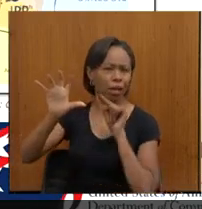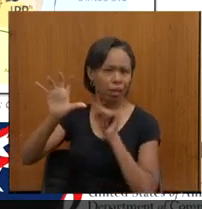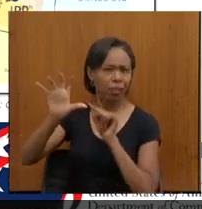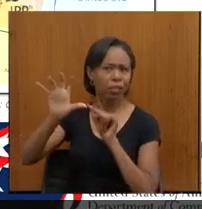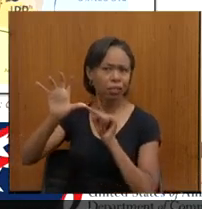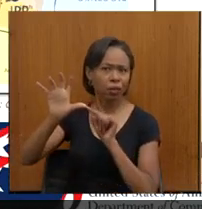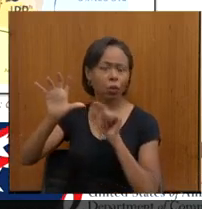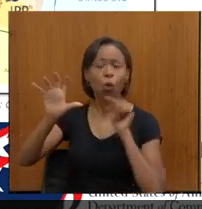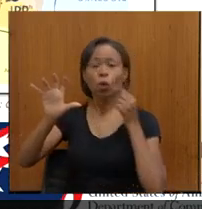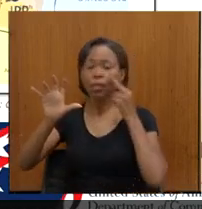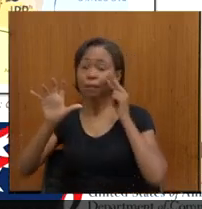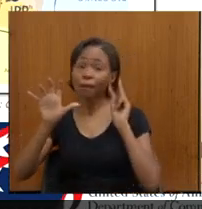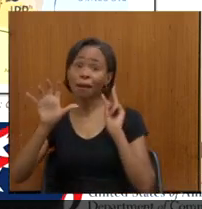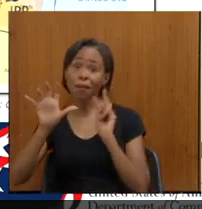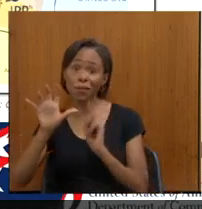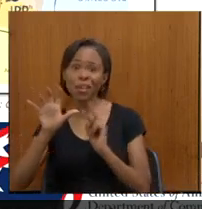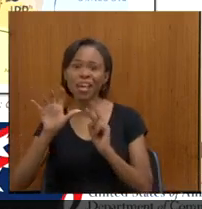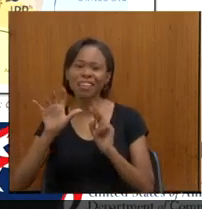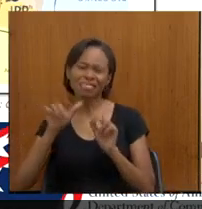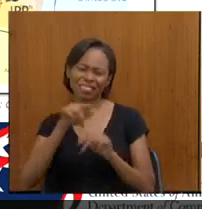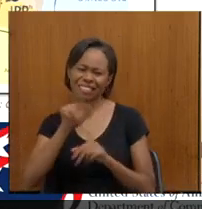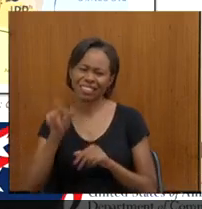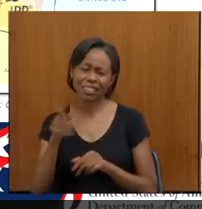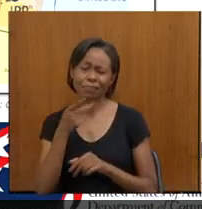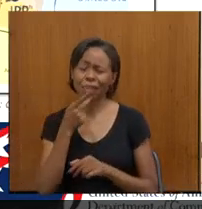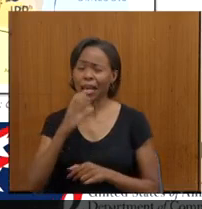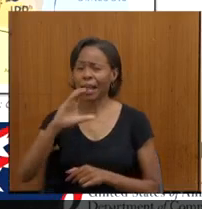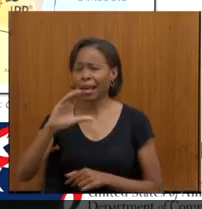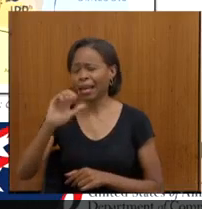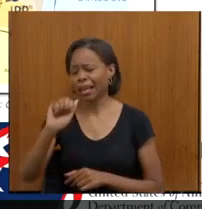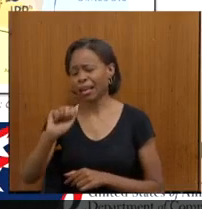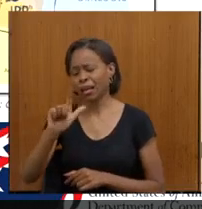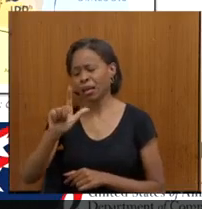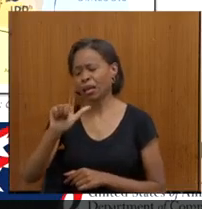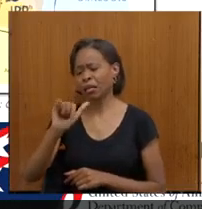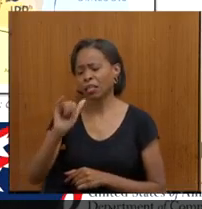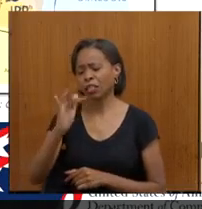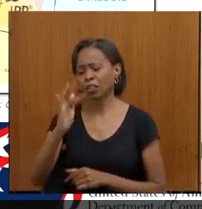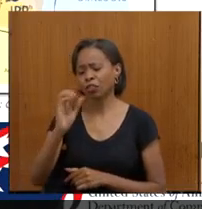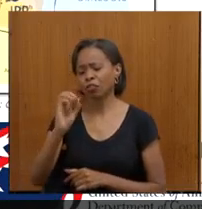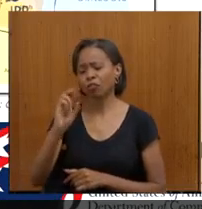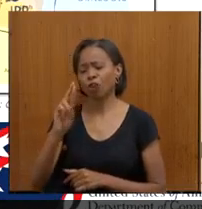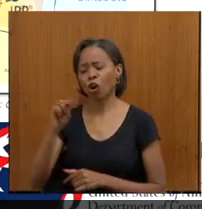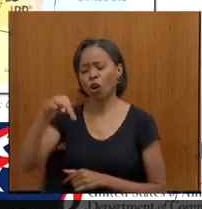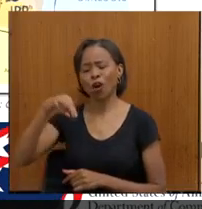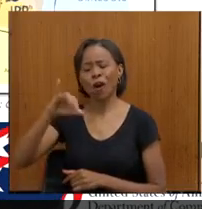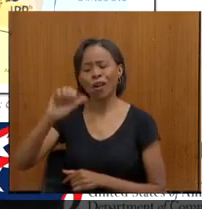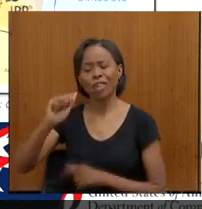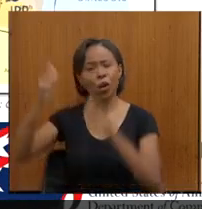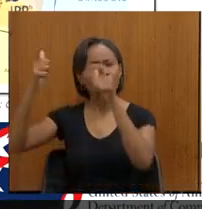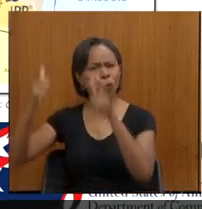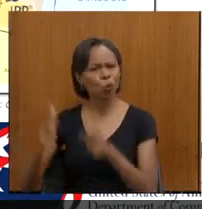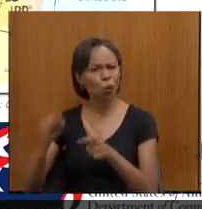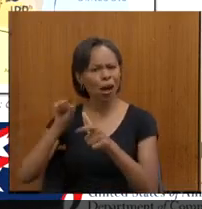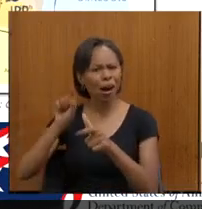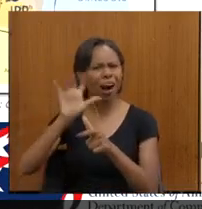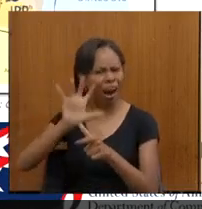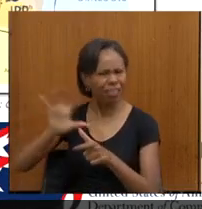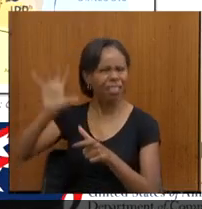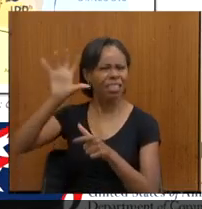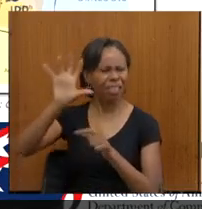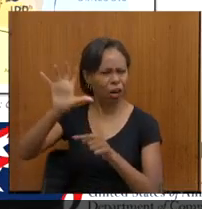eu botei vão cansar de ouvir falar Califórnia Apresentação mas é porque ele é homem a Califórnia é líder nessas iniciativas